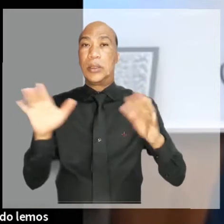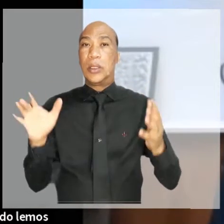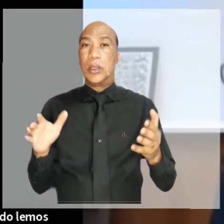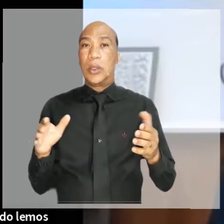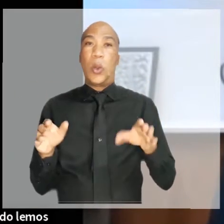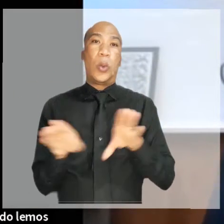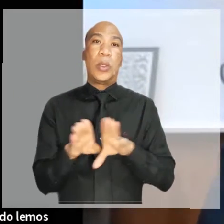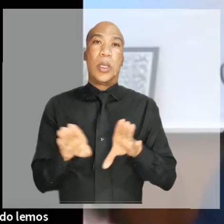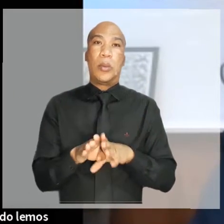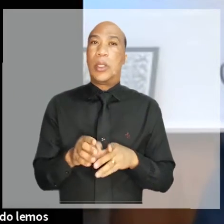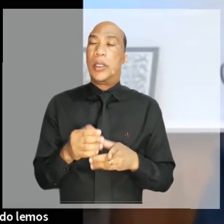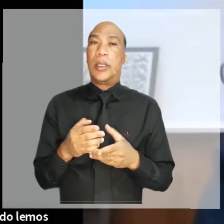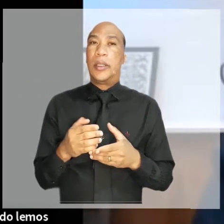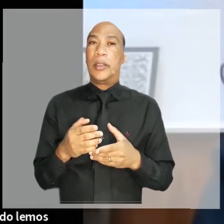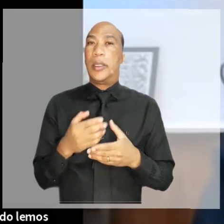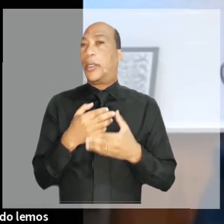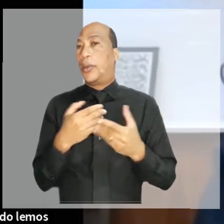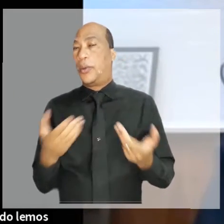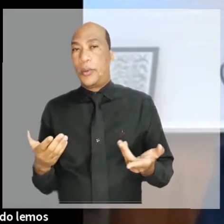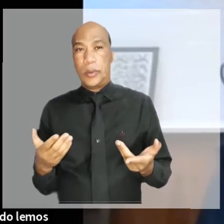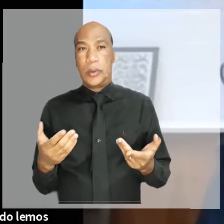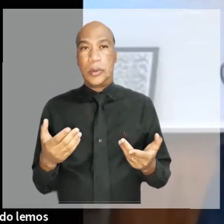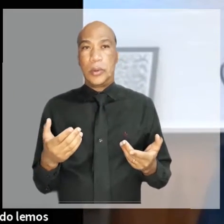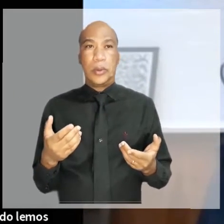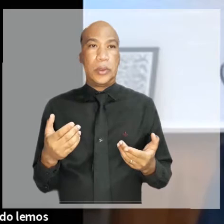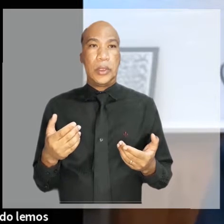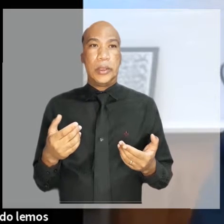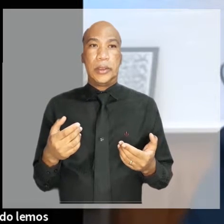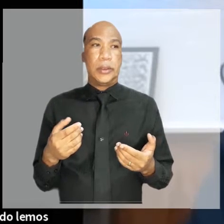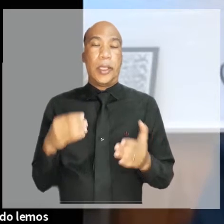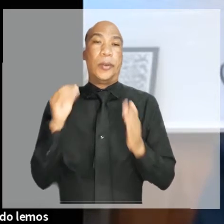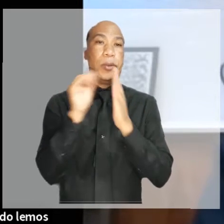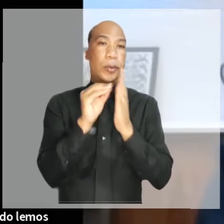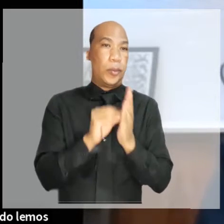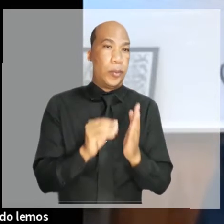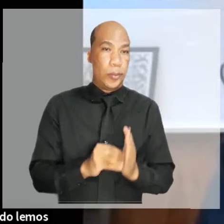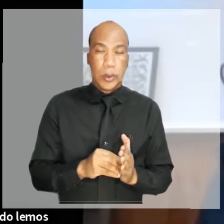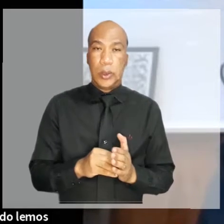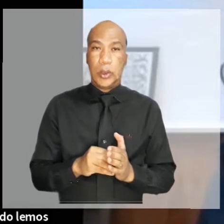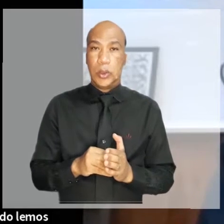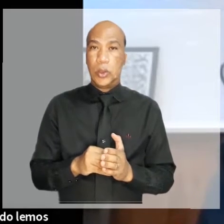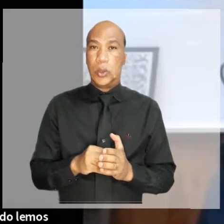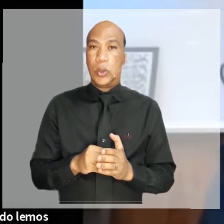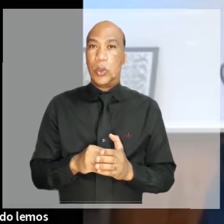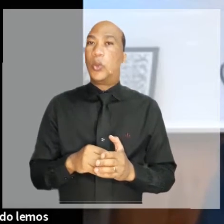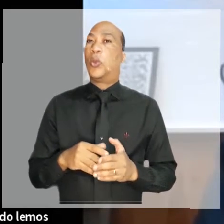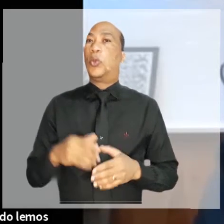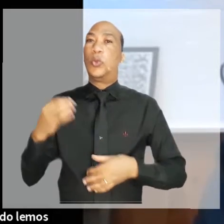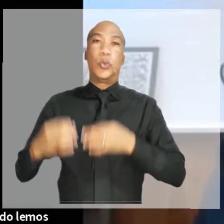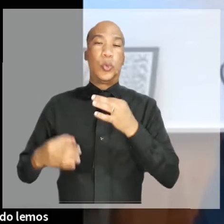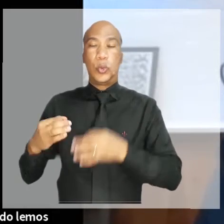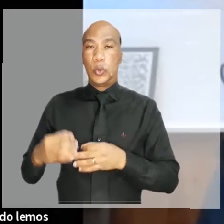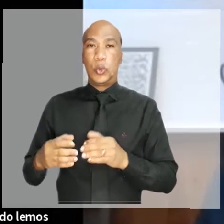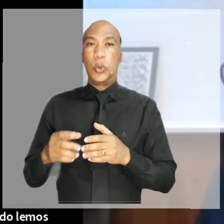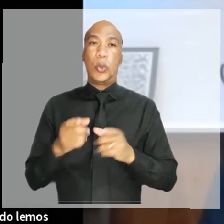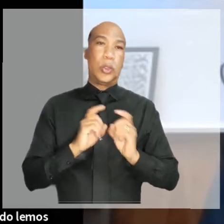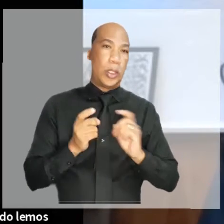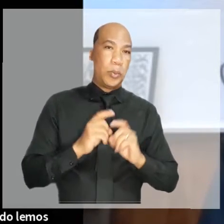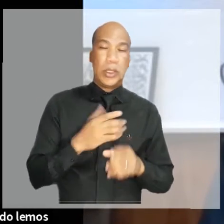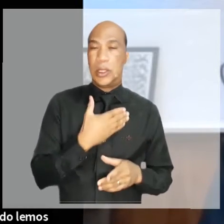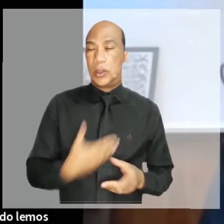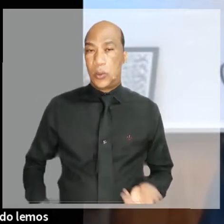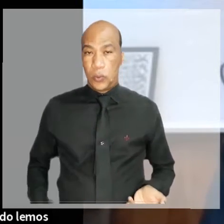lembro até o Cláudio Abramo, né, o saudoso Cláudio Abramo da Transparência Brasil, um pouco antes